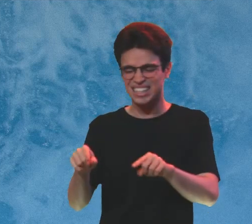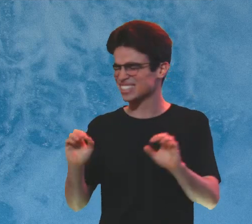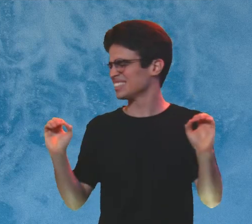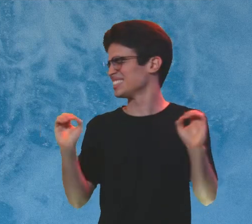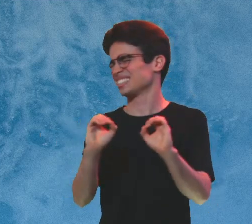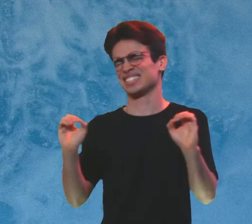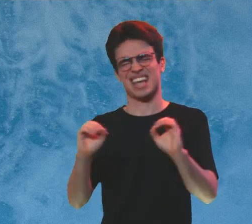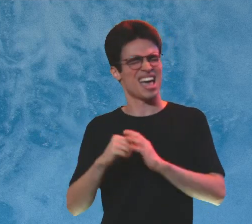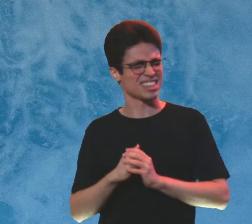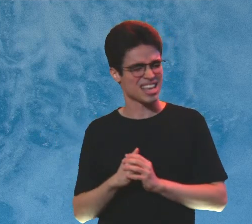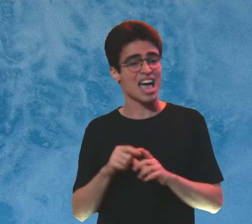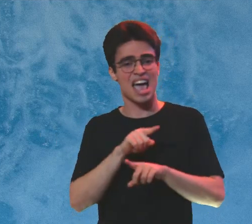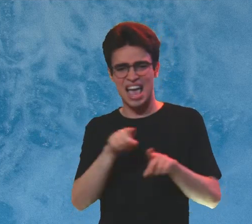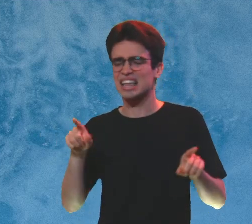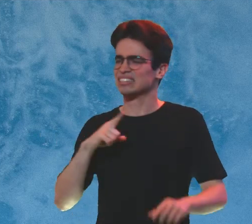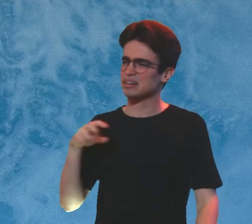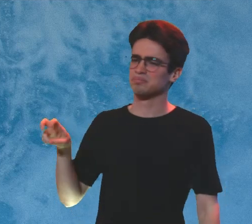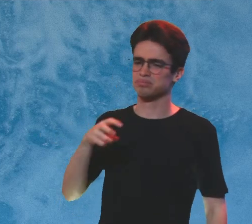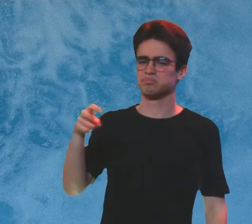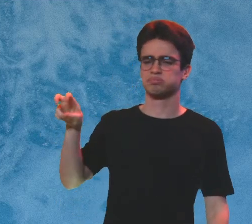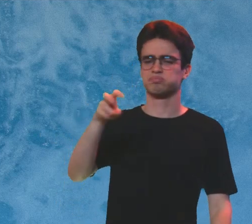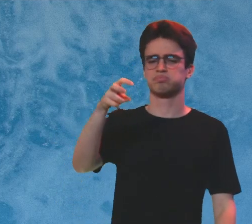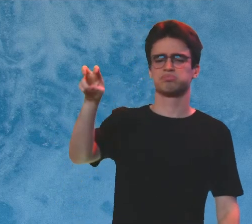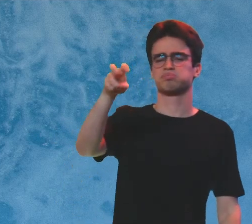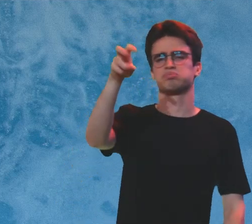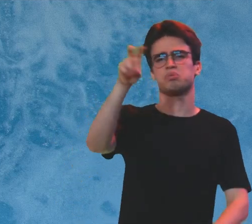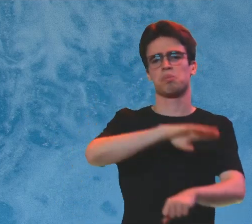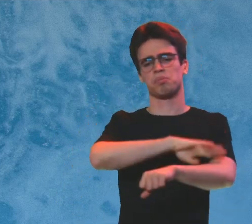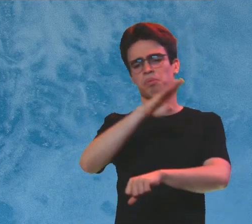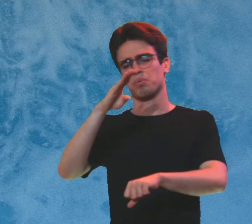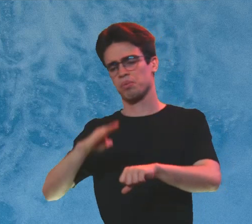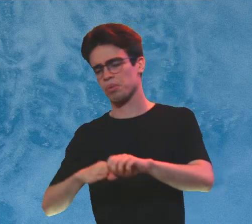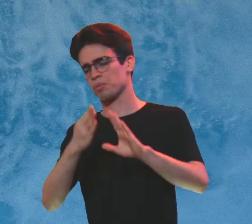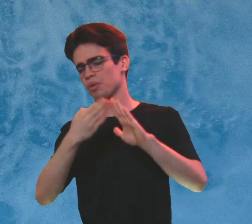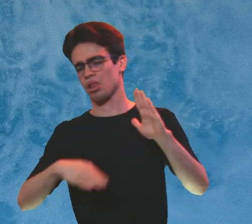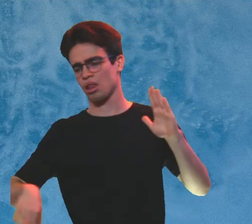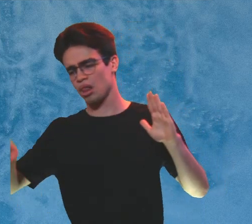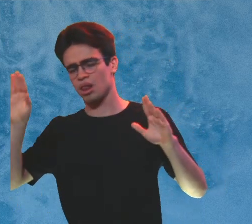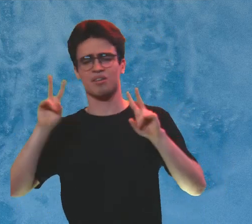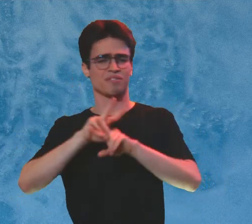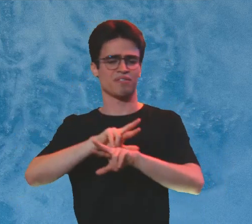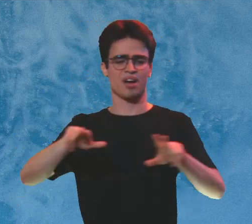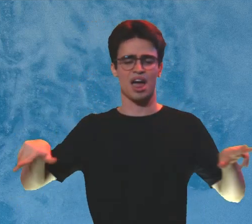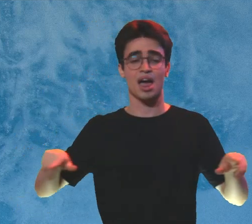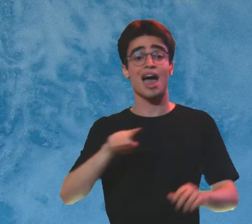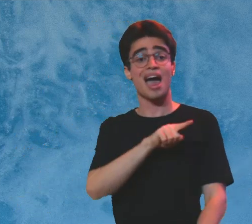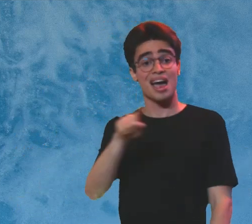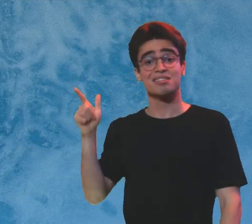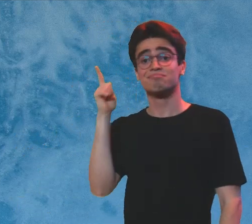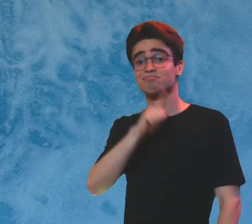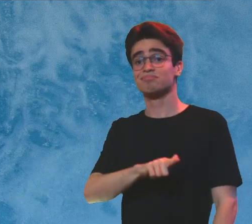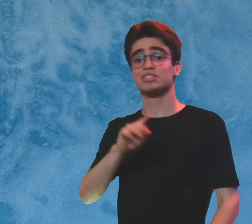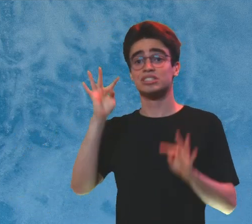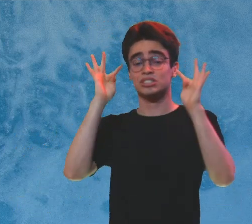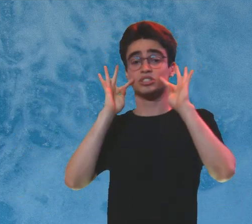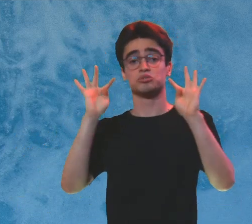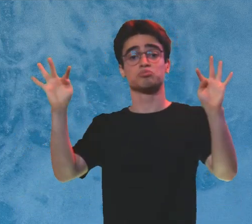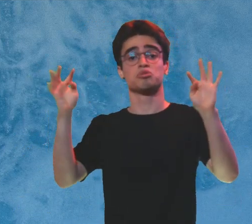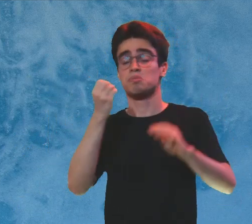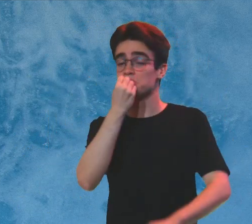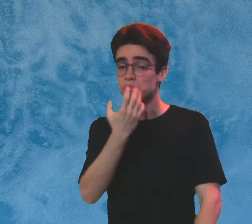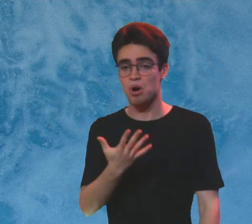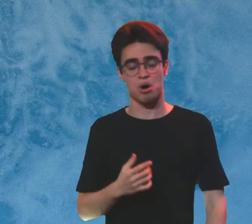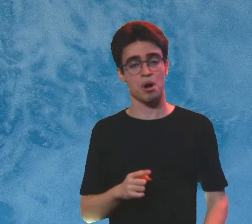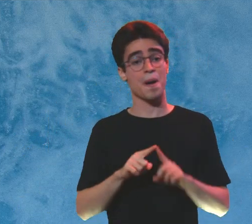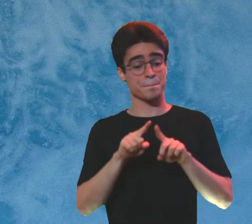pelos desertos e montes, pelas cavernas e grutas. Todos estes receberam bom testemunho por meio da fé. No entanto, nenhum